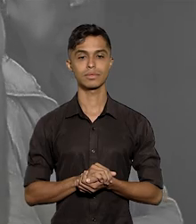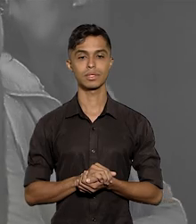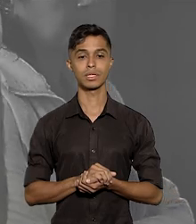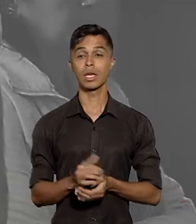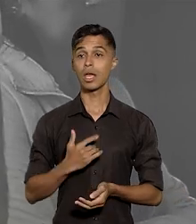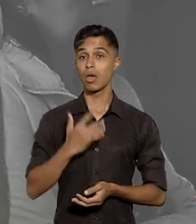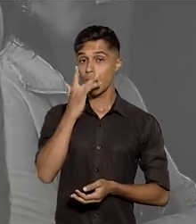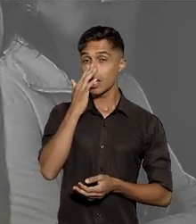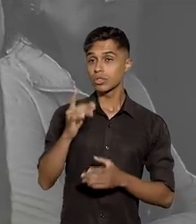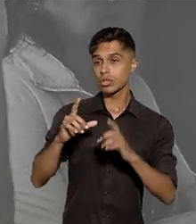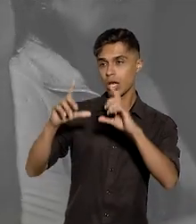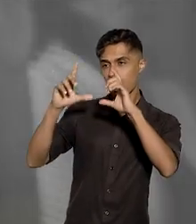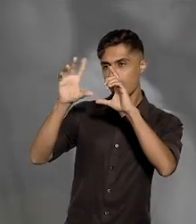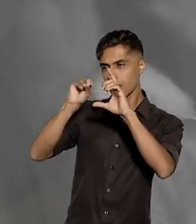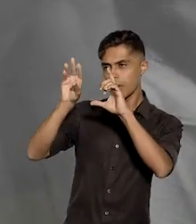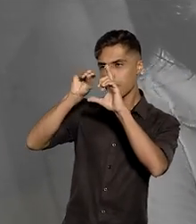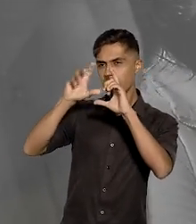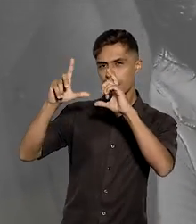Eu acho que a fotografia,